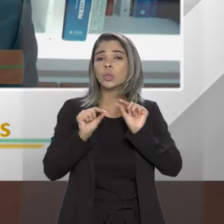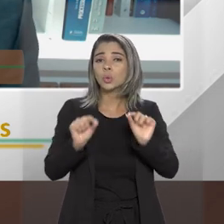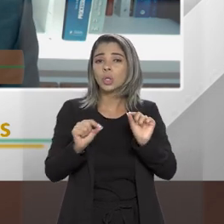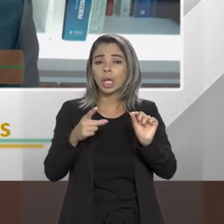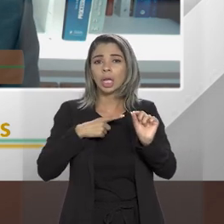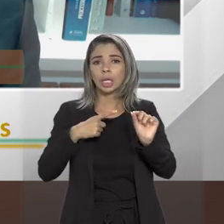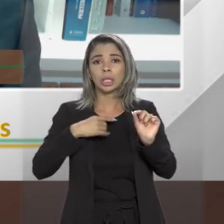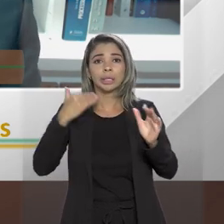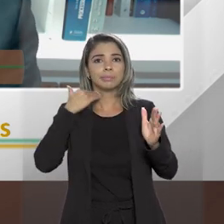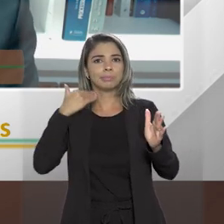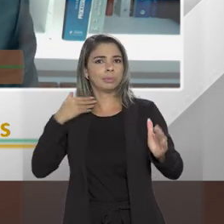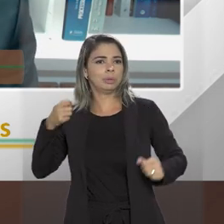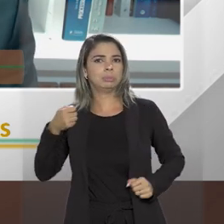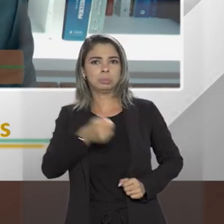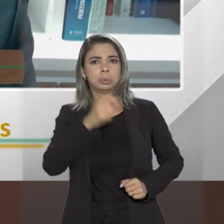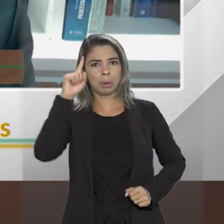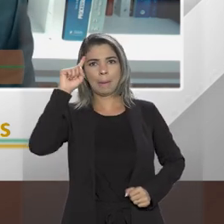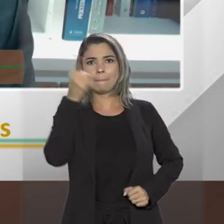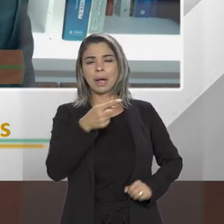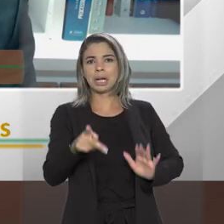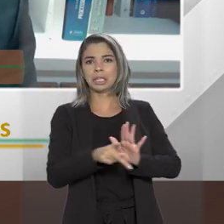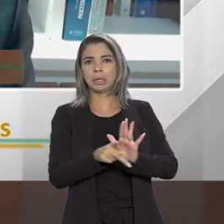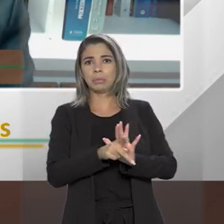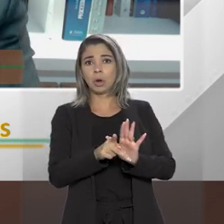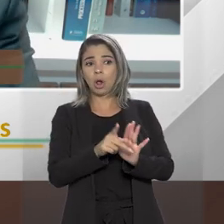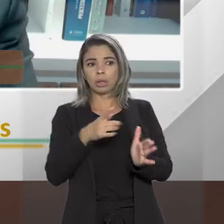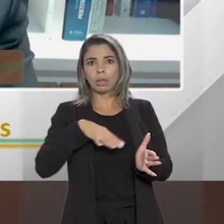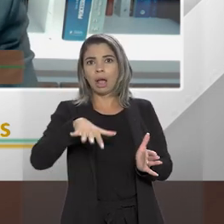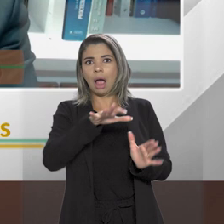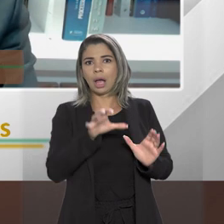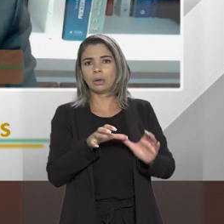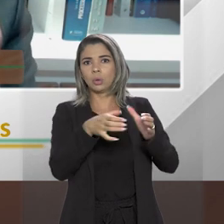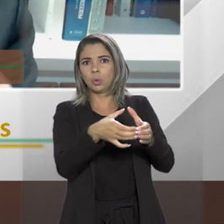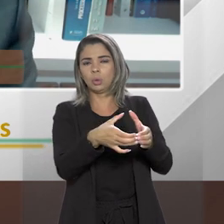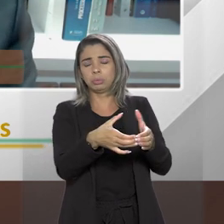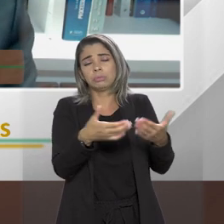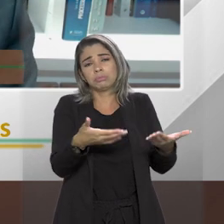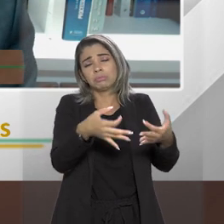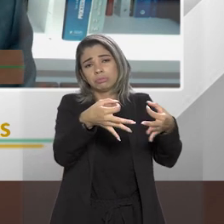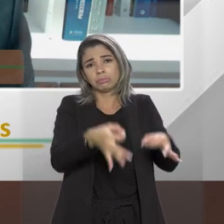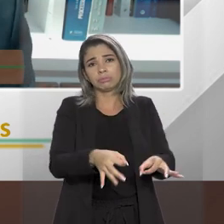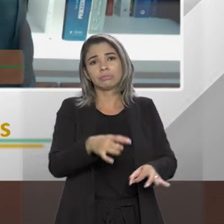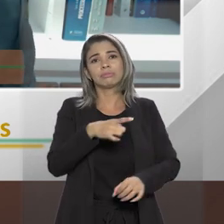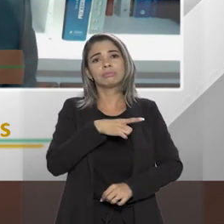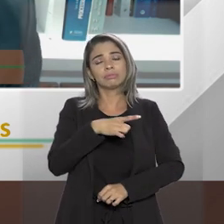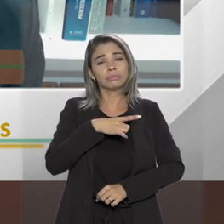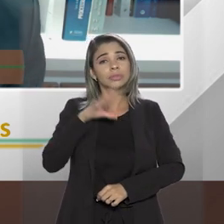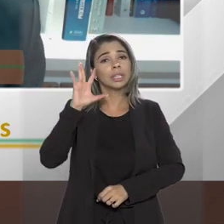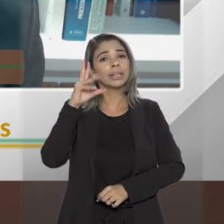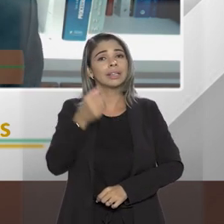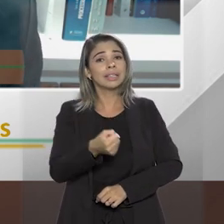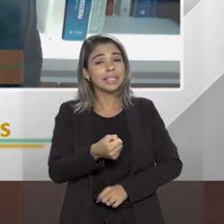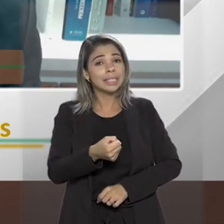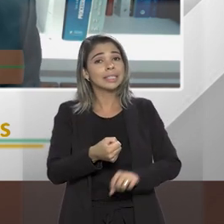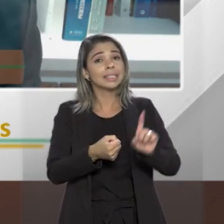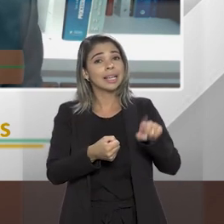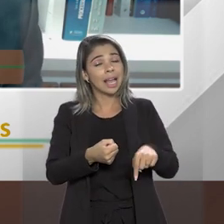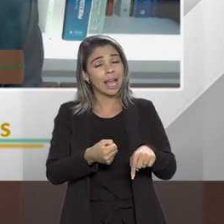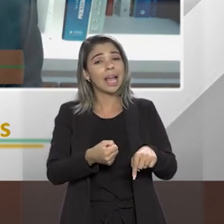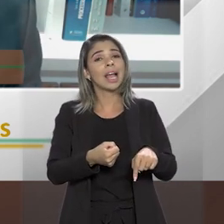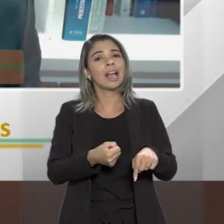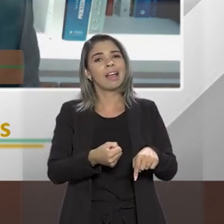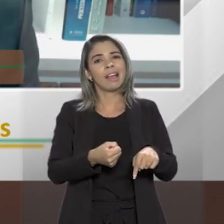arbitragem feita por uma Câmara Internacional de Arbitragem certamente vai ter ali uma decisão muito